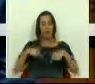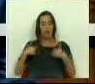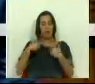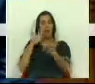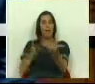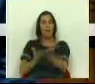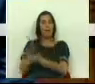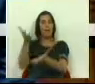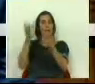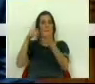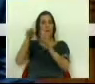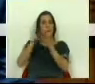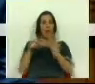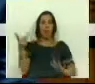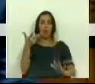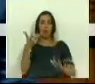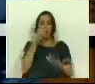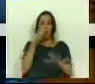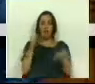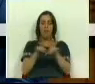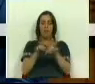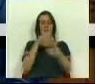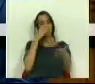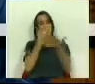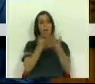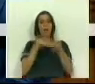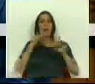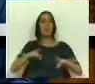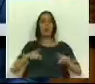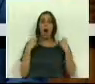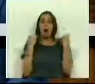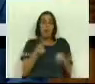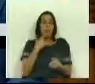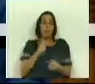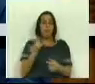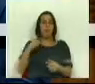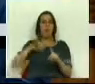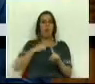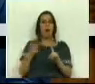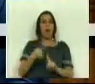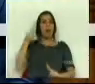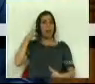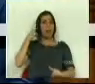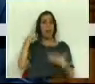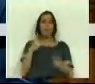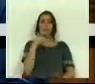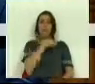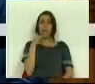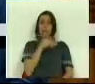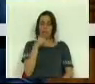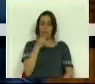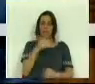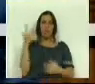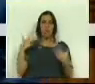por diante o programa da Troika como se estivéssemos perante uma inevitabilidade. Passou mais de um ano, vieram os sacrifícios,